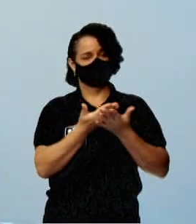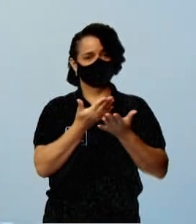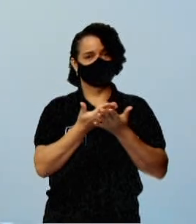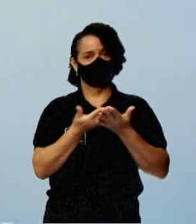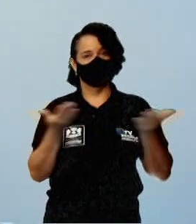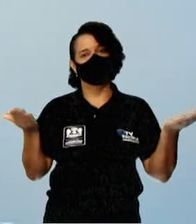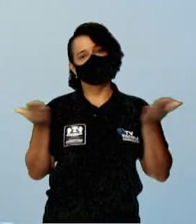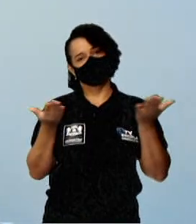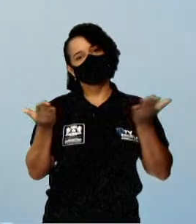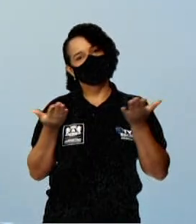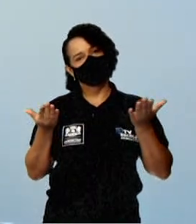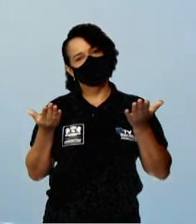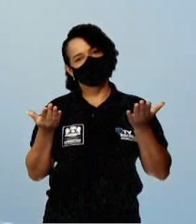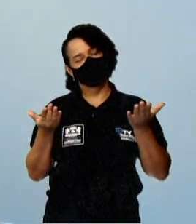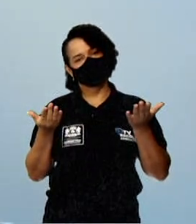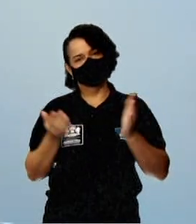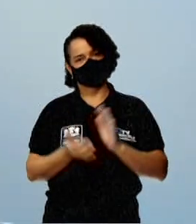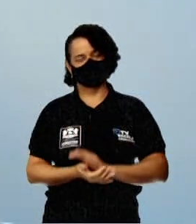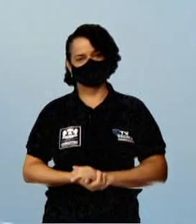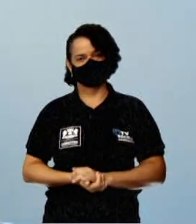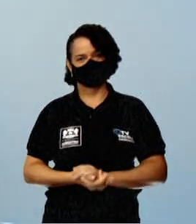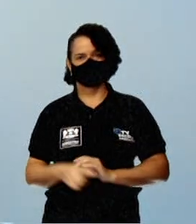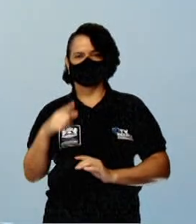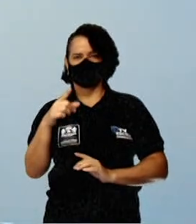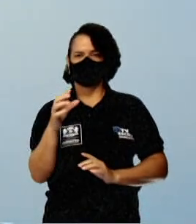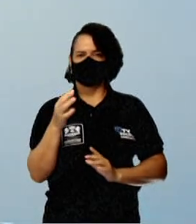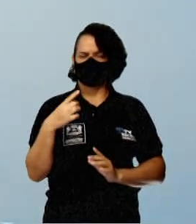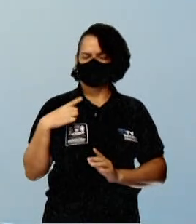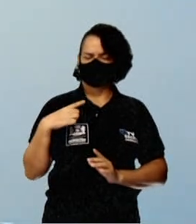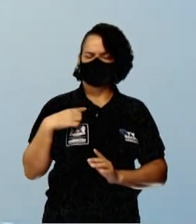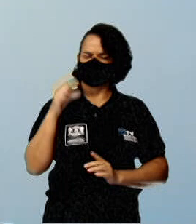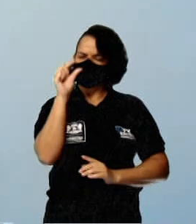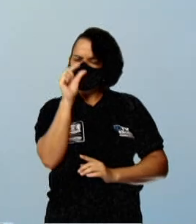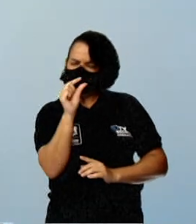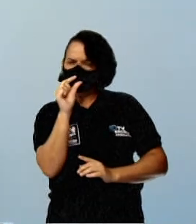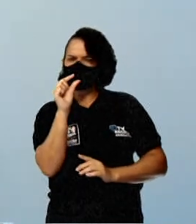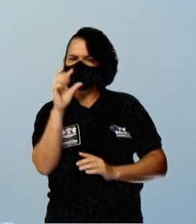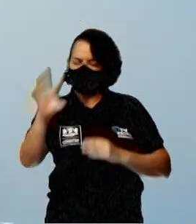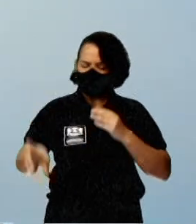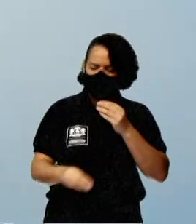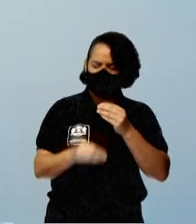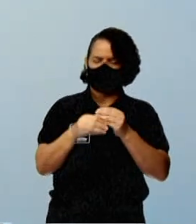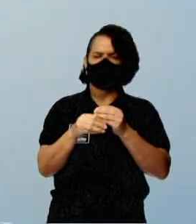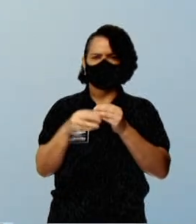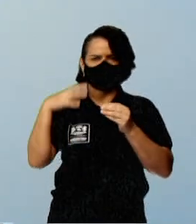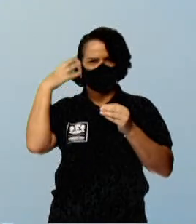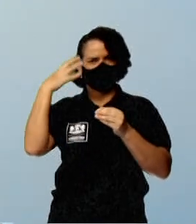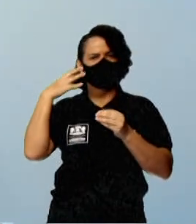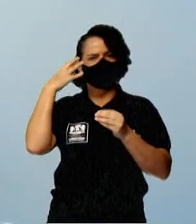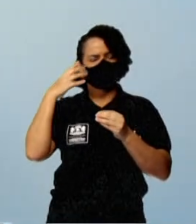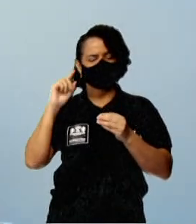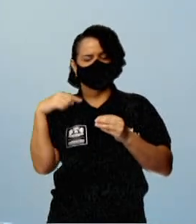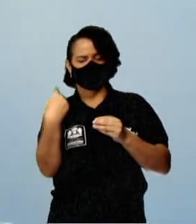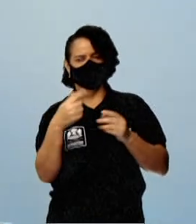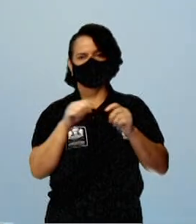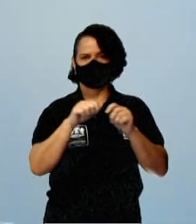hoje, abordando esse pequeno tema da composição, esse pequeno trecho musical